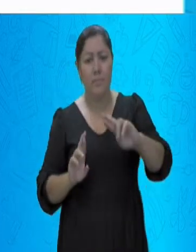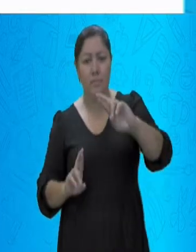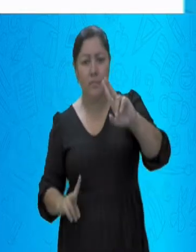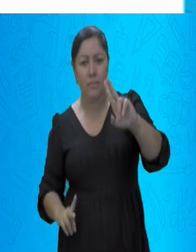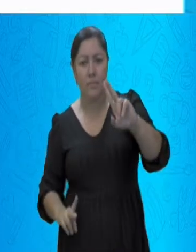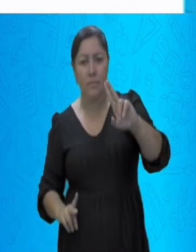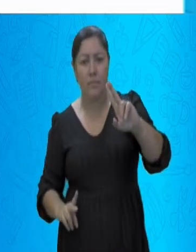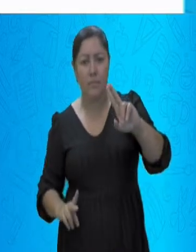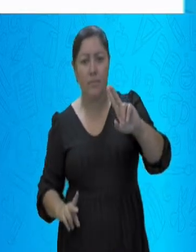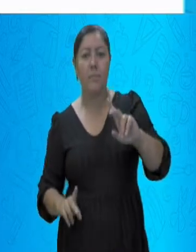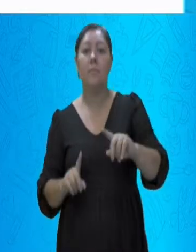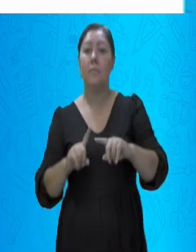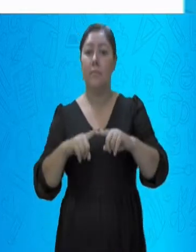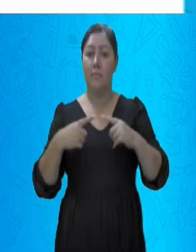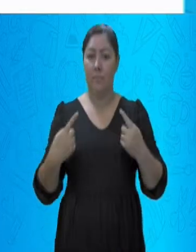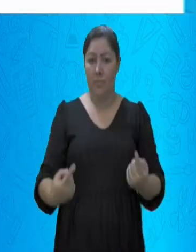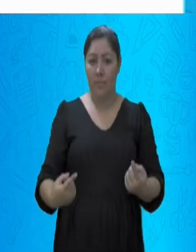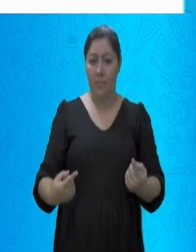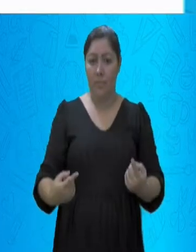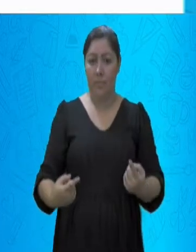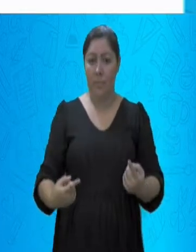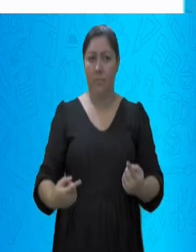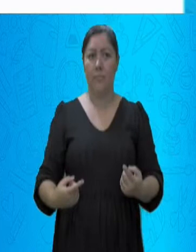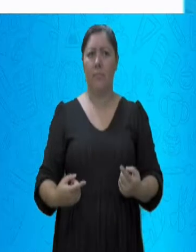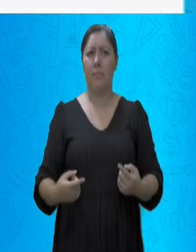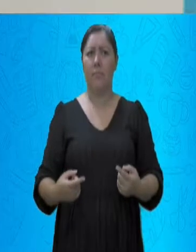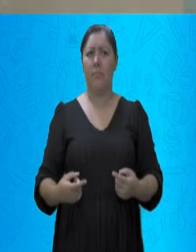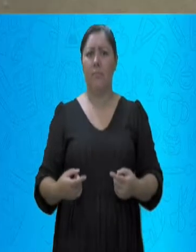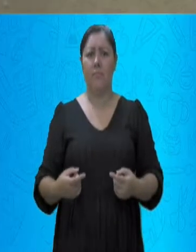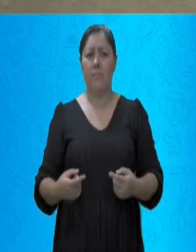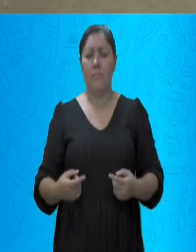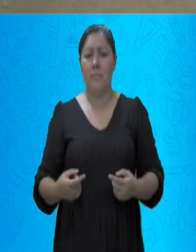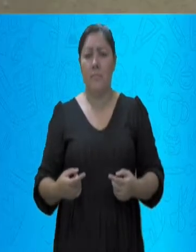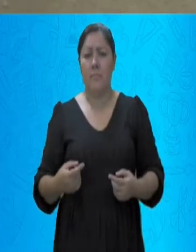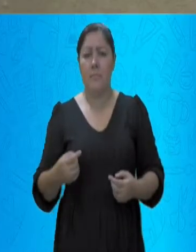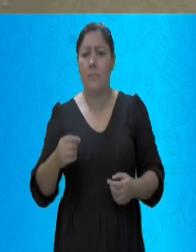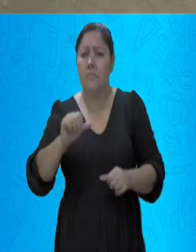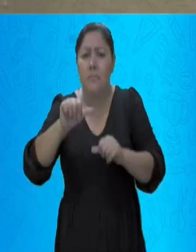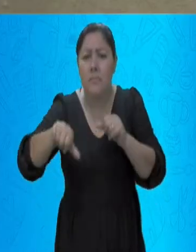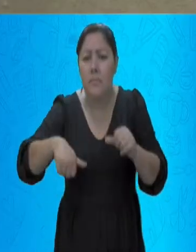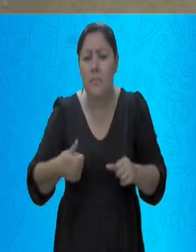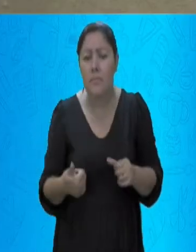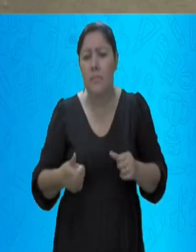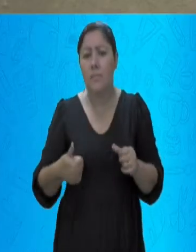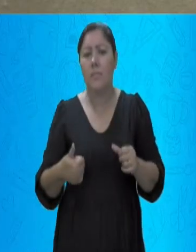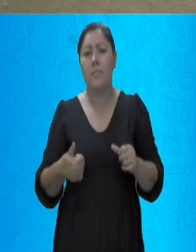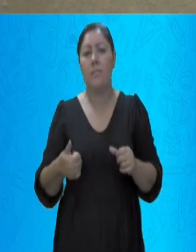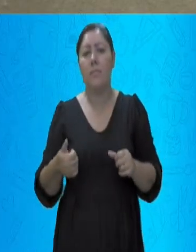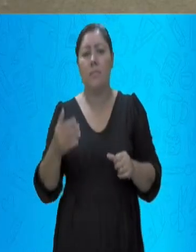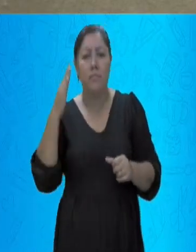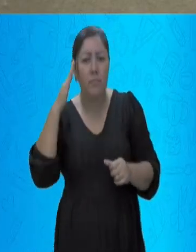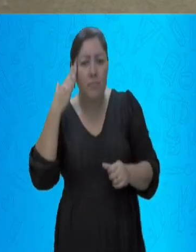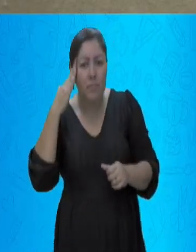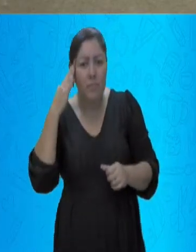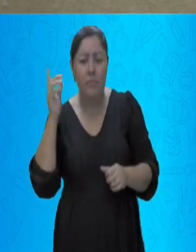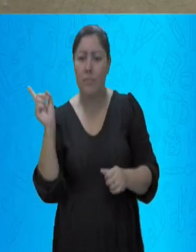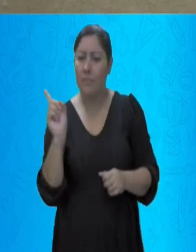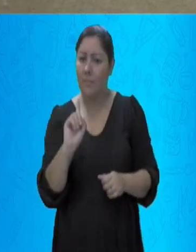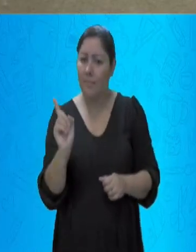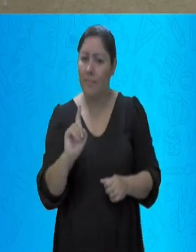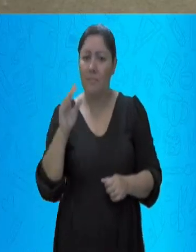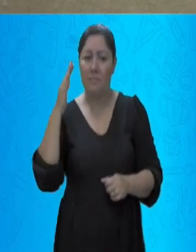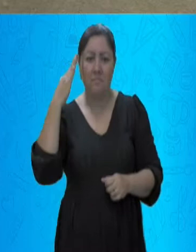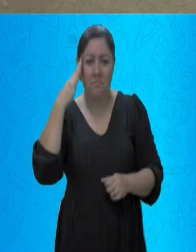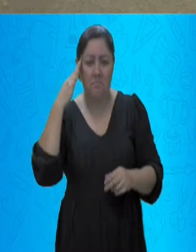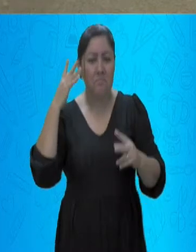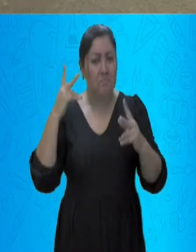chegou após ou depois. O sentido mudou? Não mudou, a gente manteve o mesmo sentido. Mas